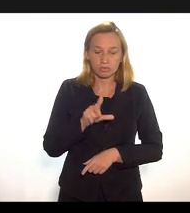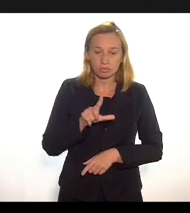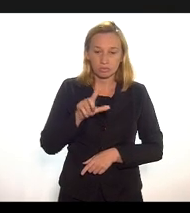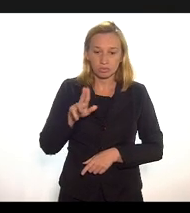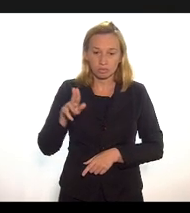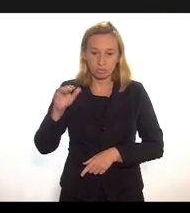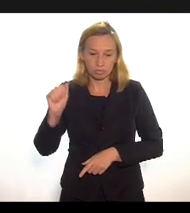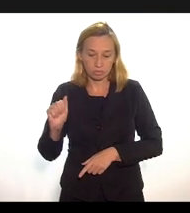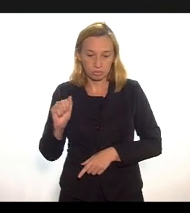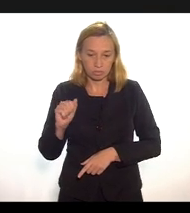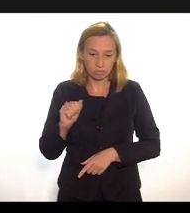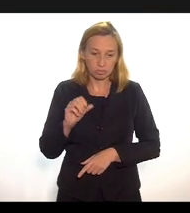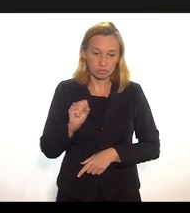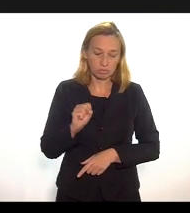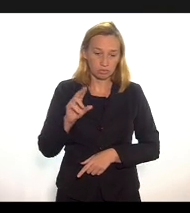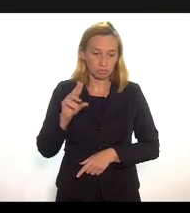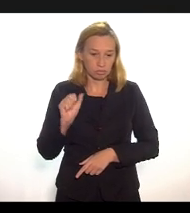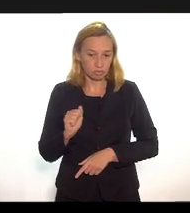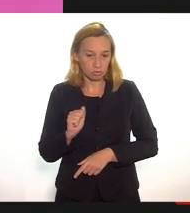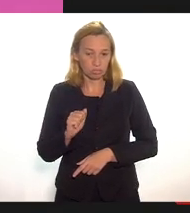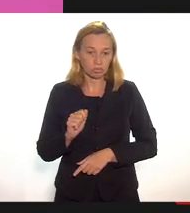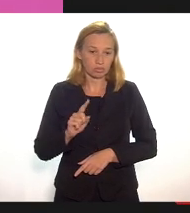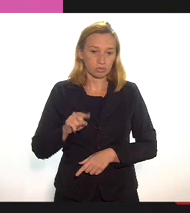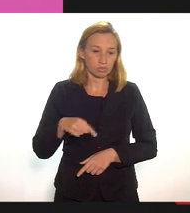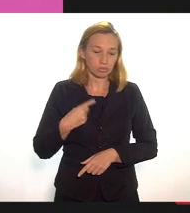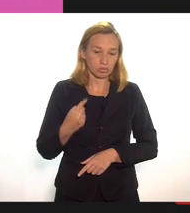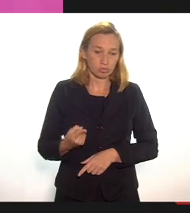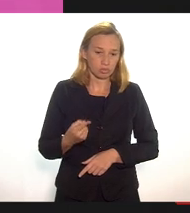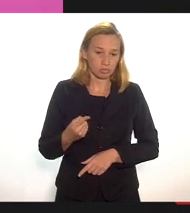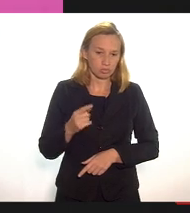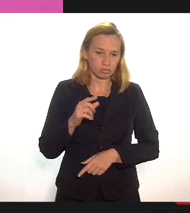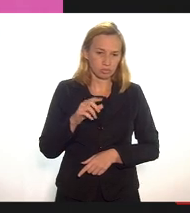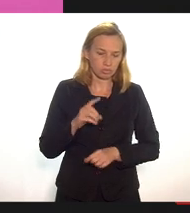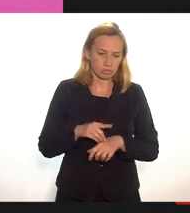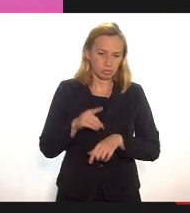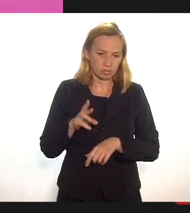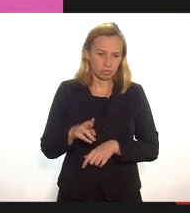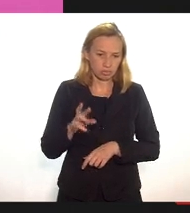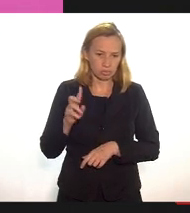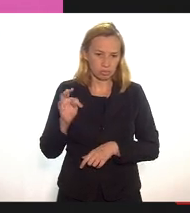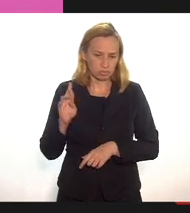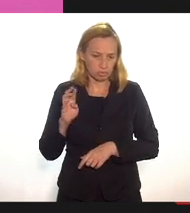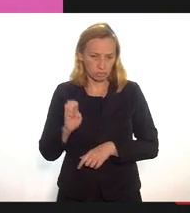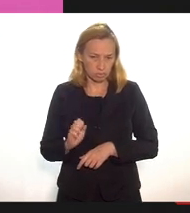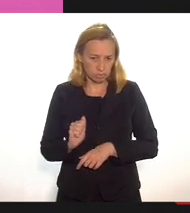E nós vamos passar, então, doutora Alessandra Nascimento, voltou? Não.